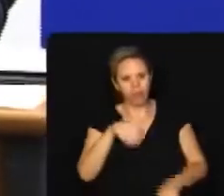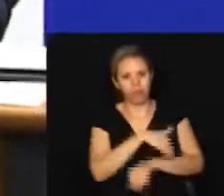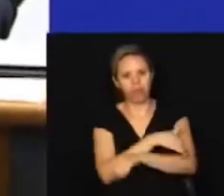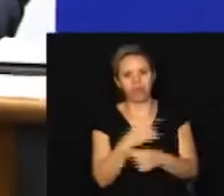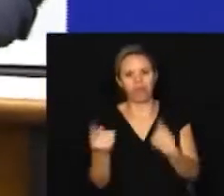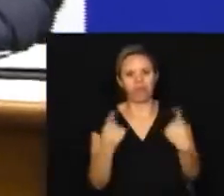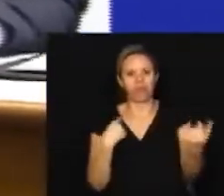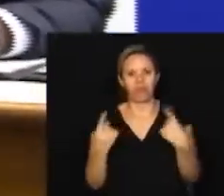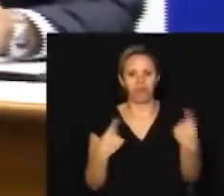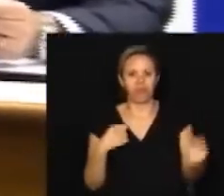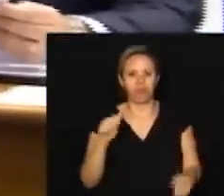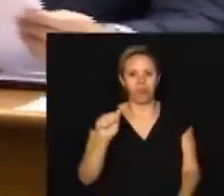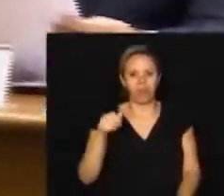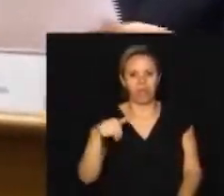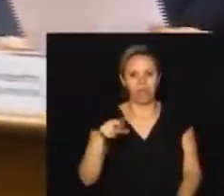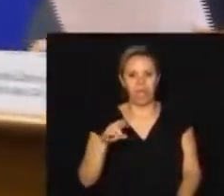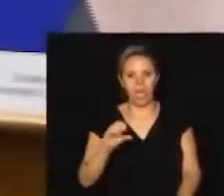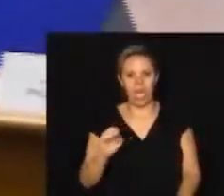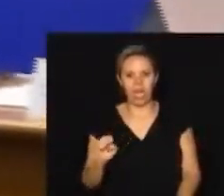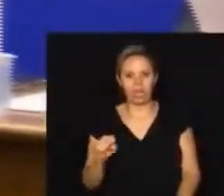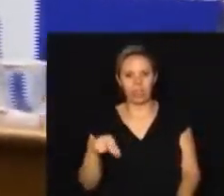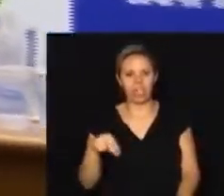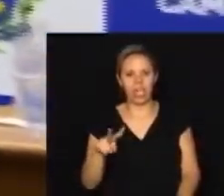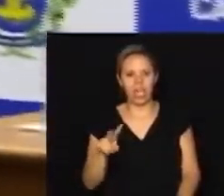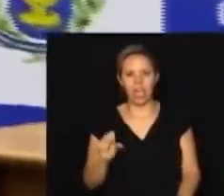que tem ali, é um terreno grande, né?